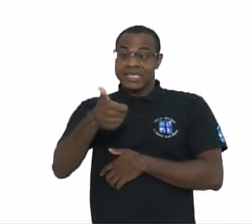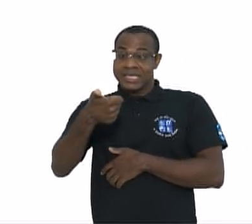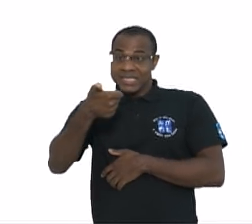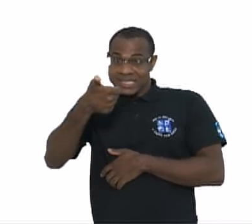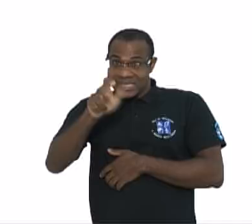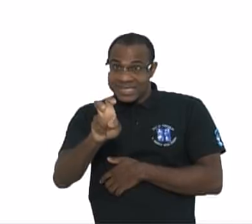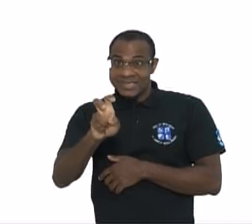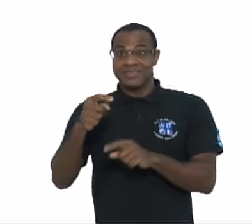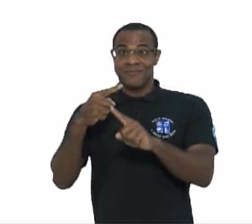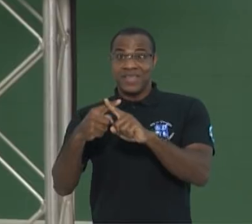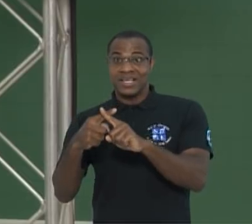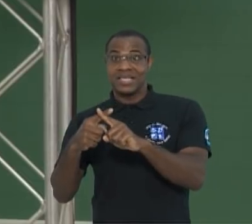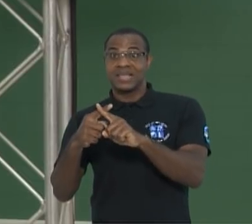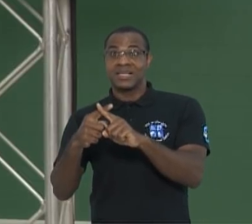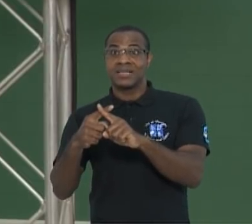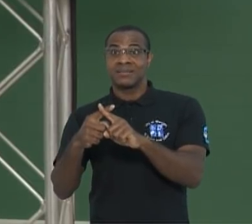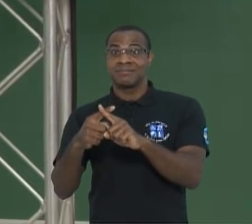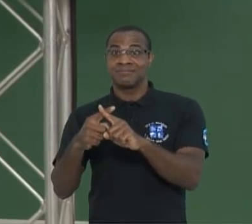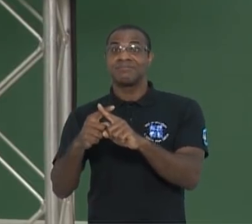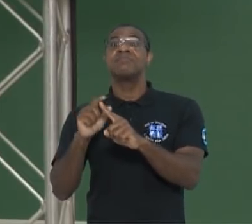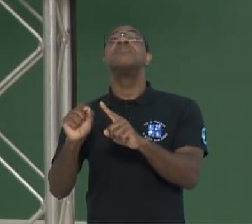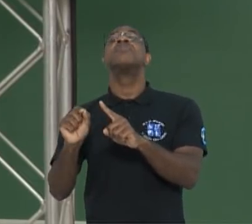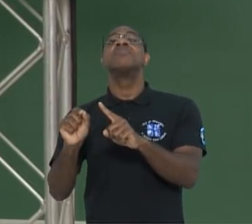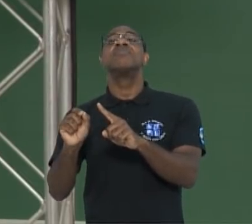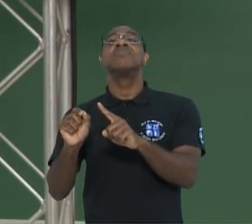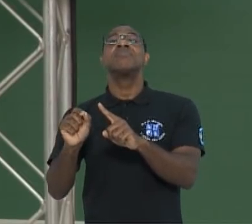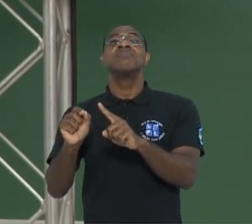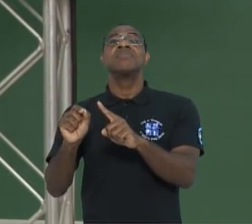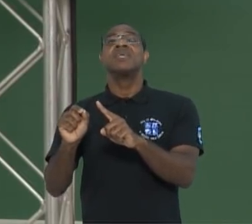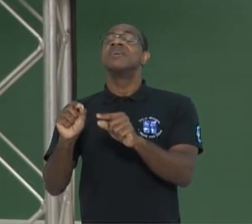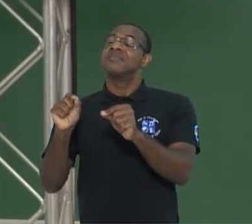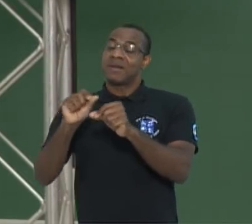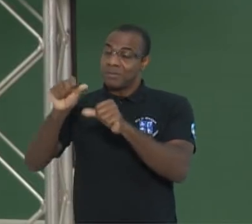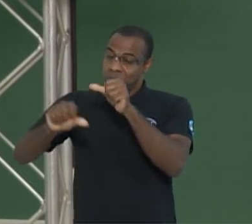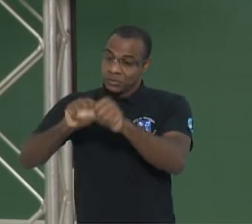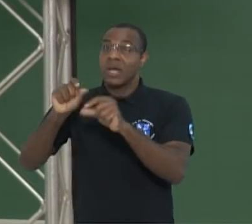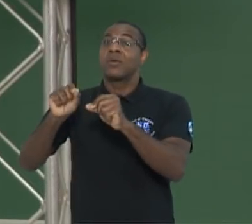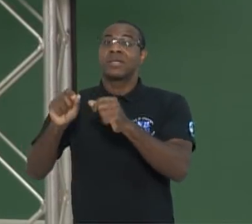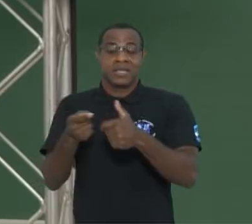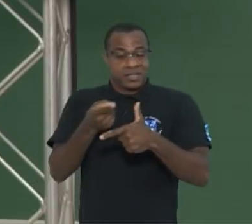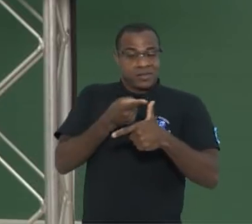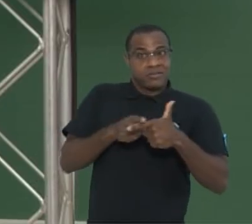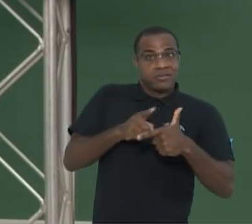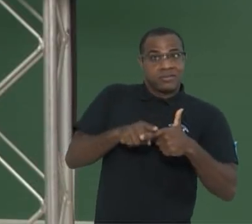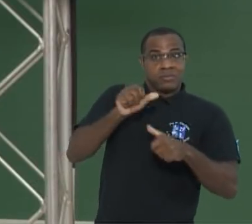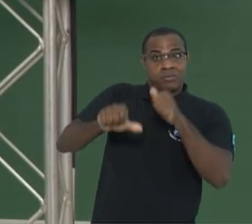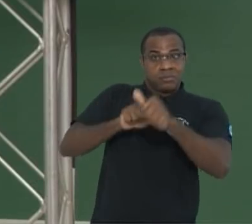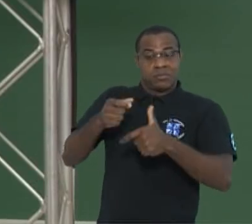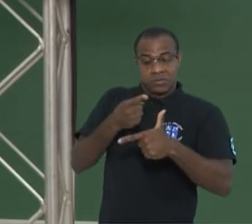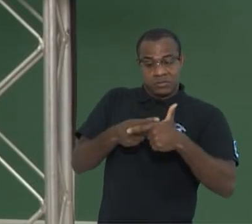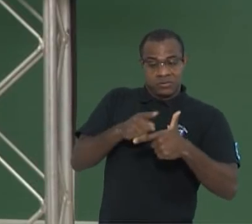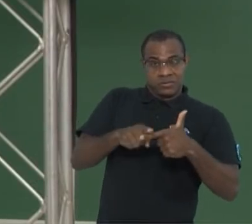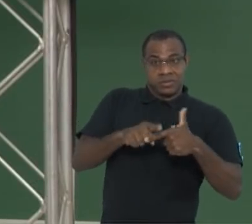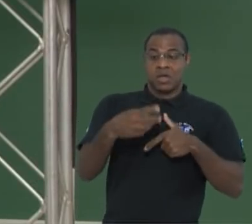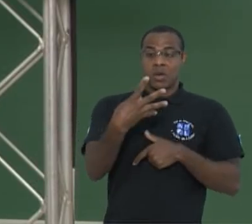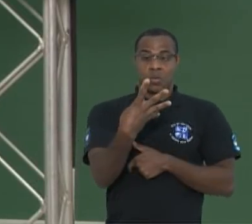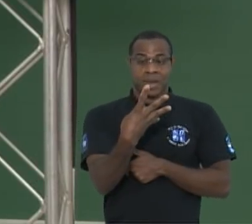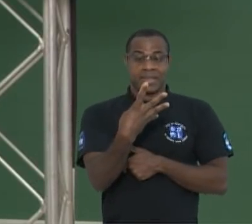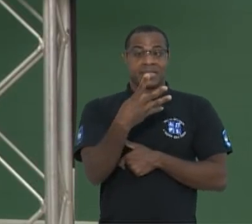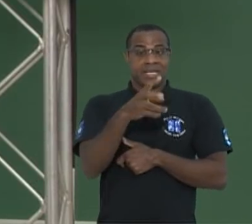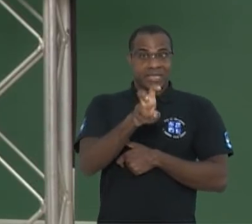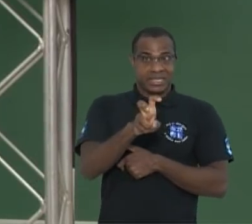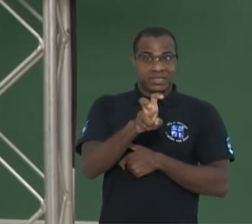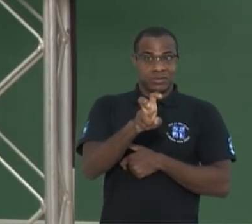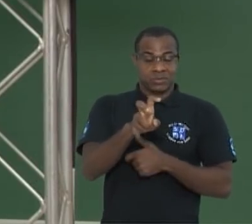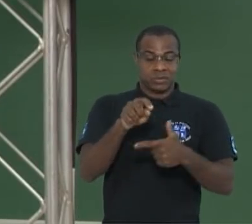45? Se eu estou em dúvida, eu vou passar dividindo, então vai ficar 45 dividido por 15, que